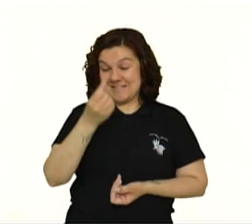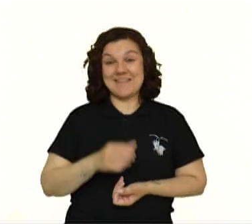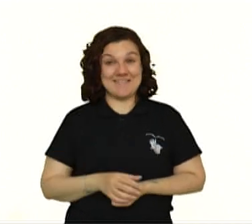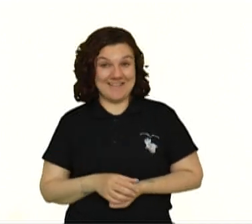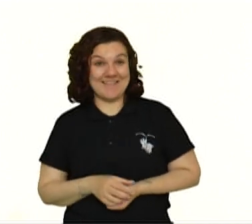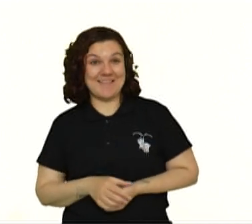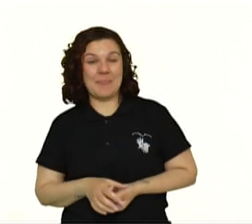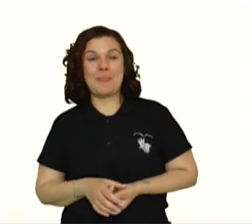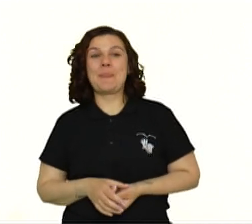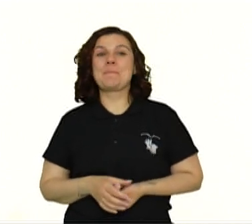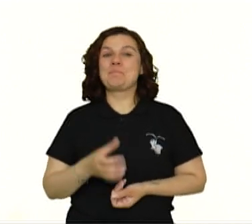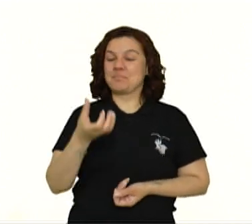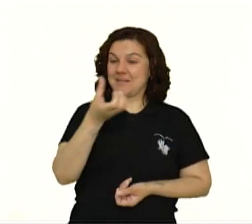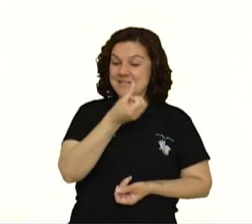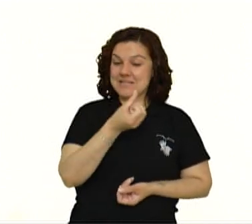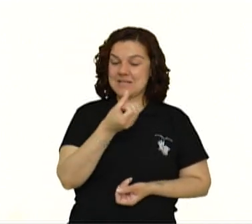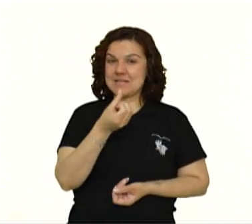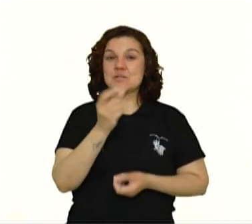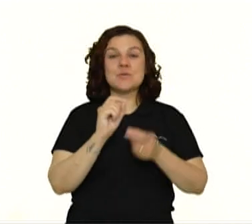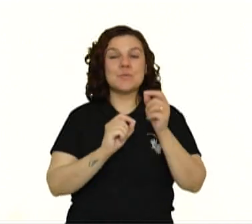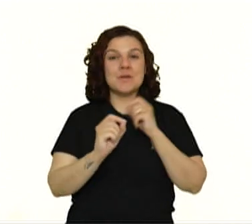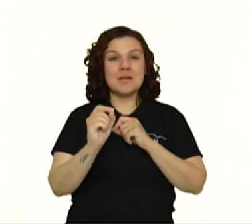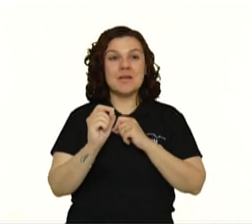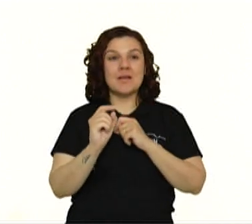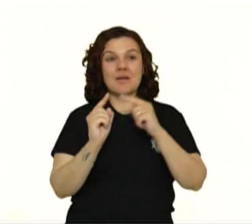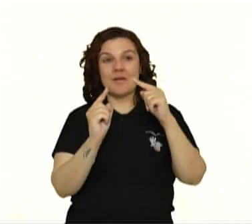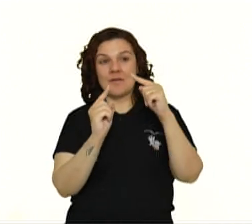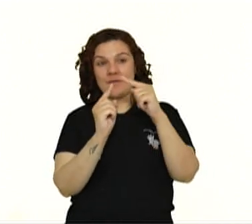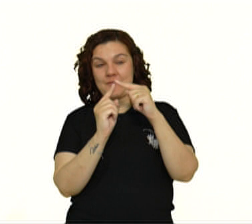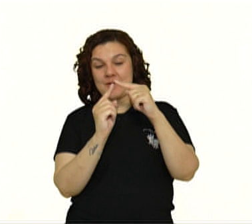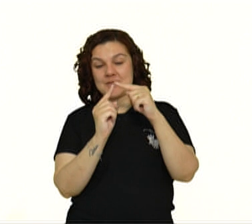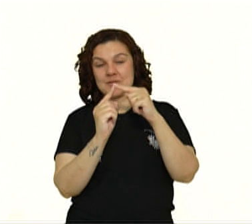faces. Seis vértices.